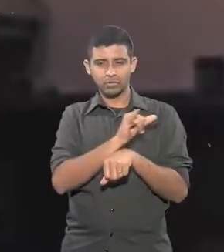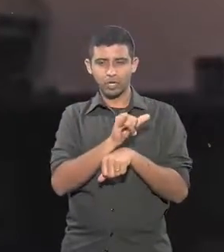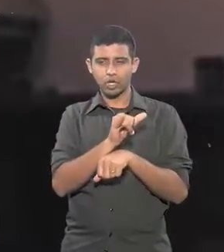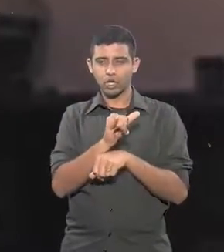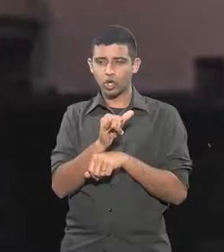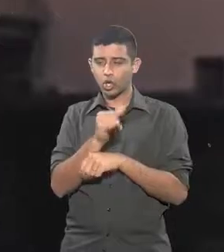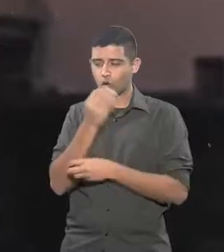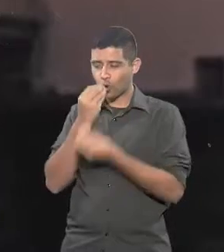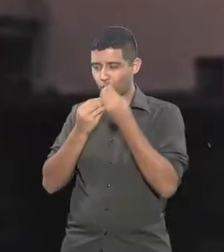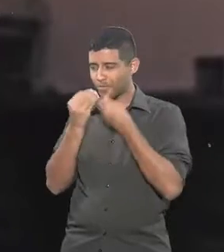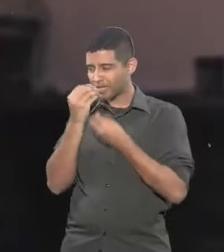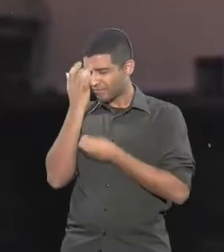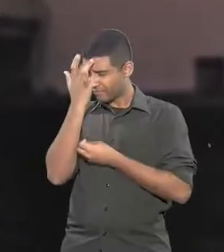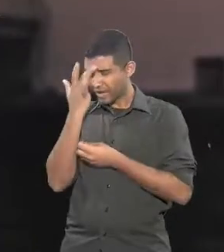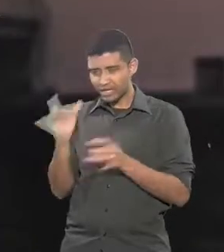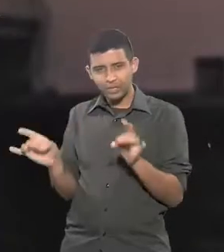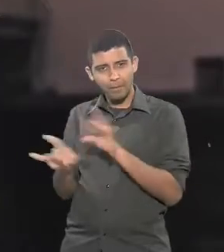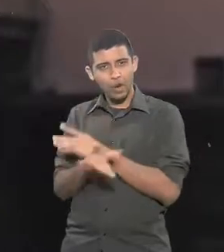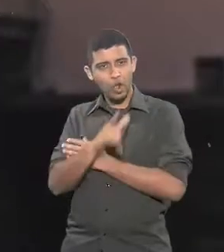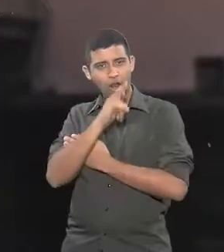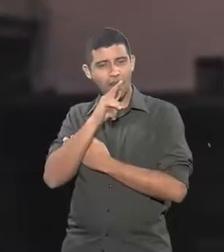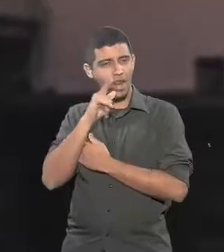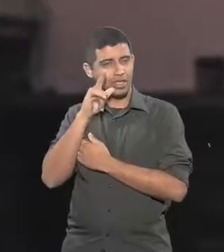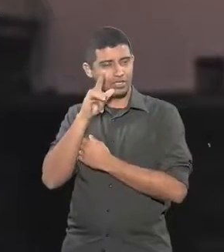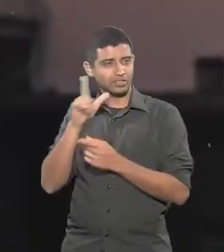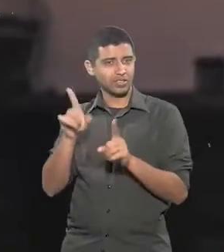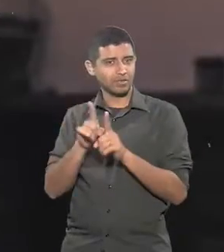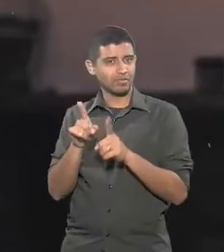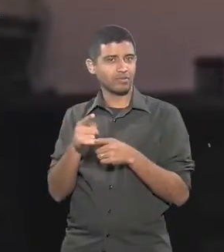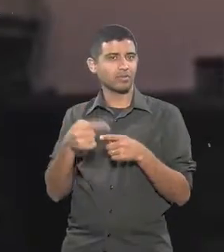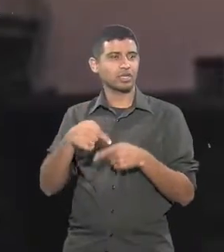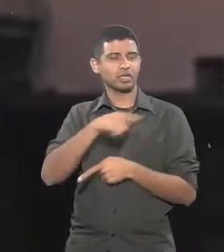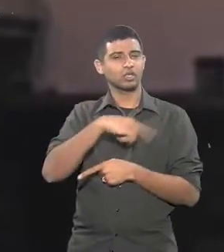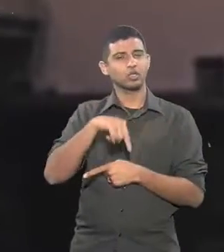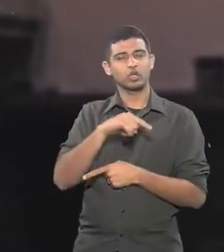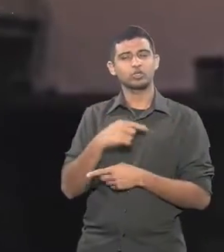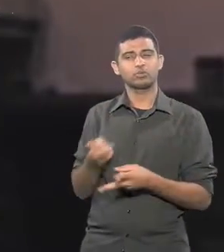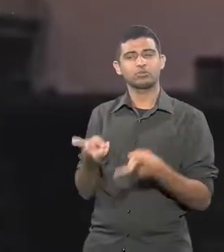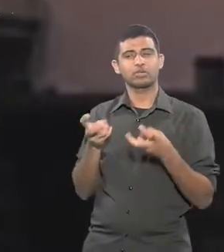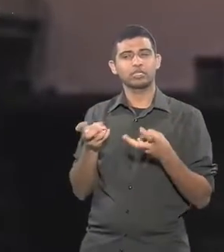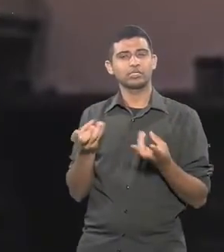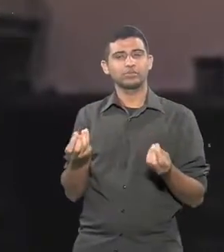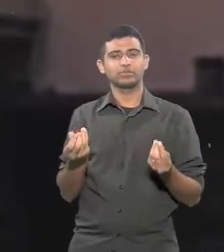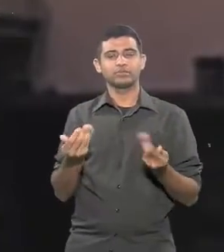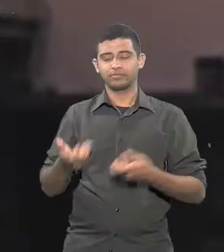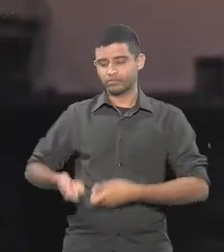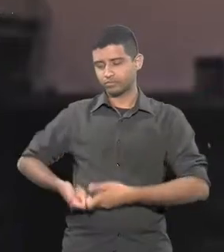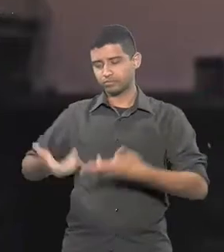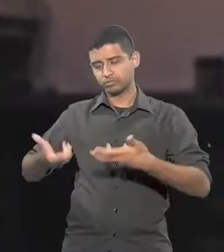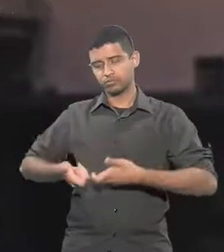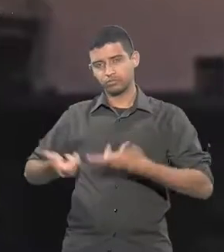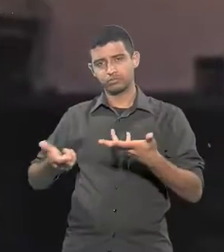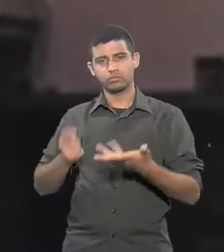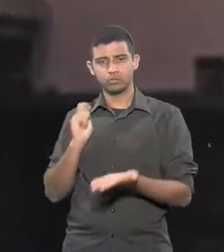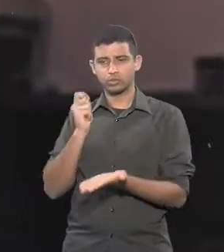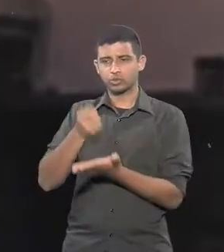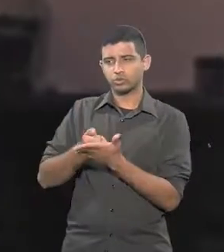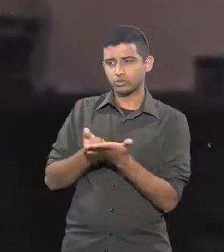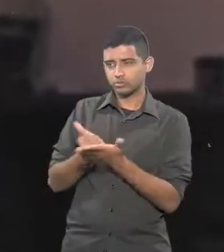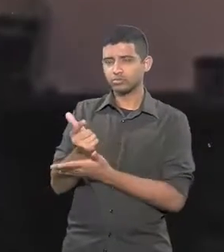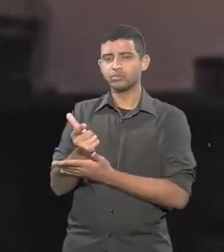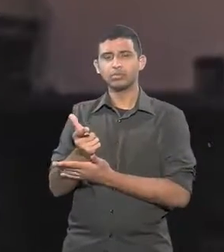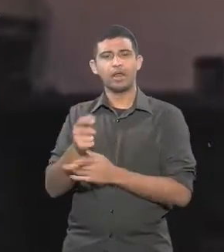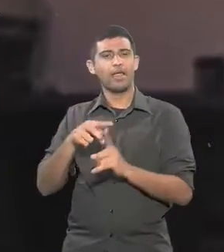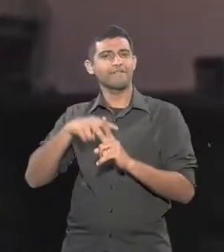de alimentos fáceis, prontos e lanches, né? Porque, por exemplo, a gente observa que as despesas com produtos, bebidas